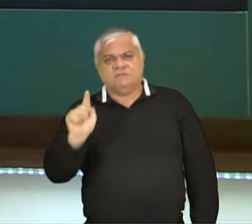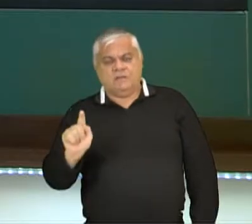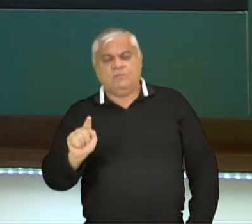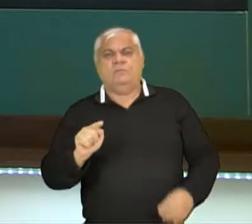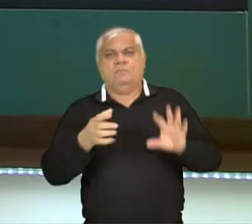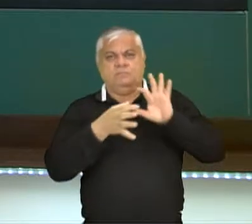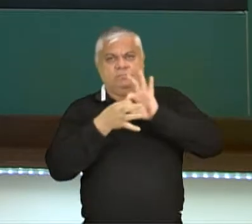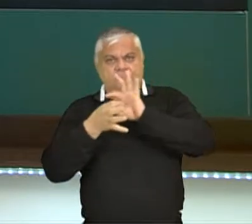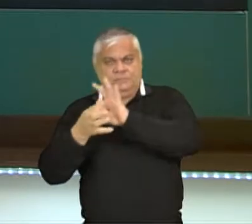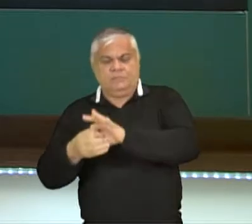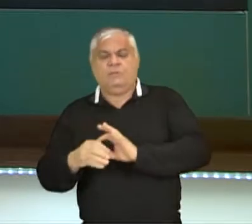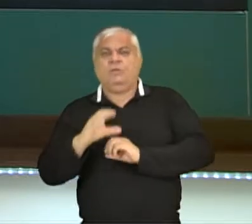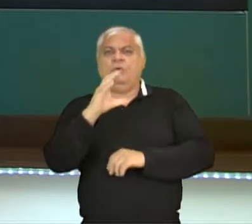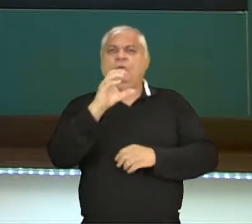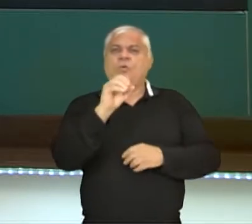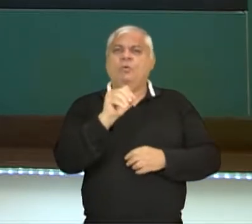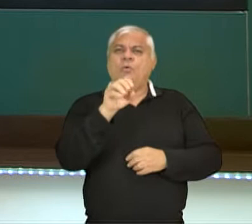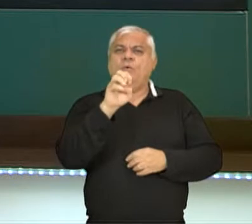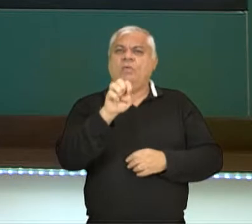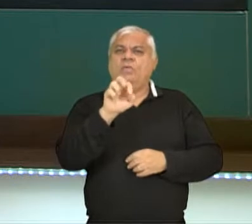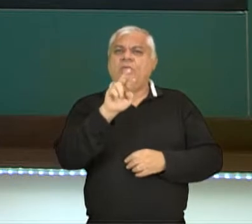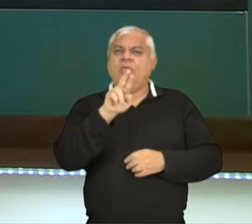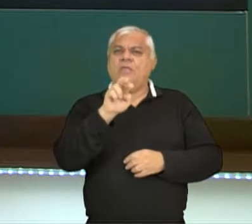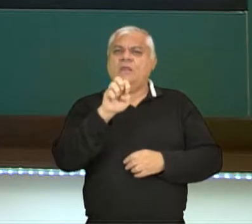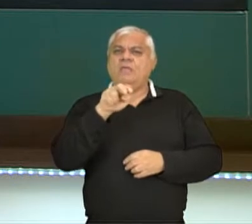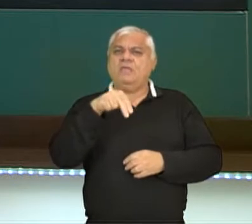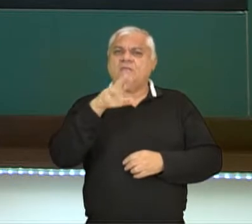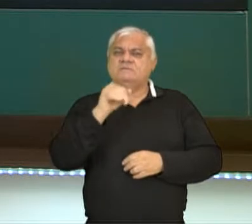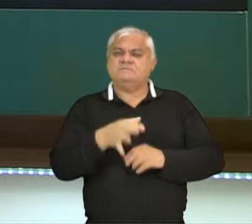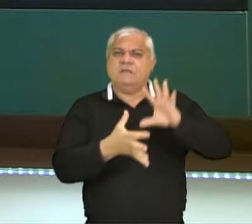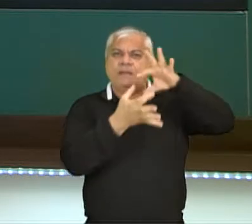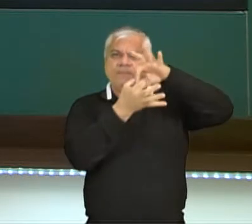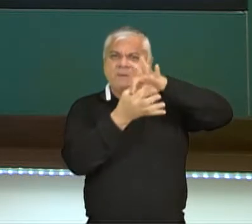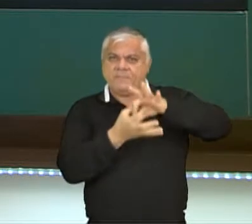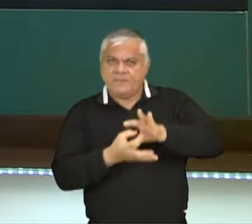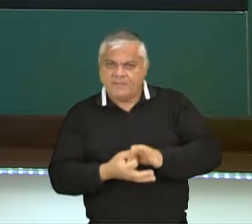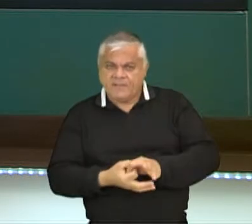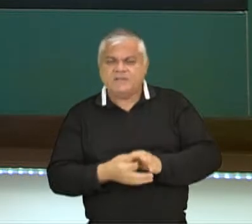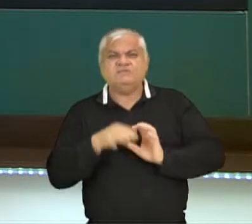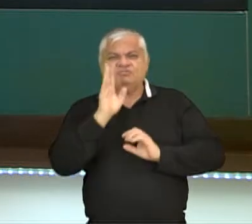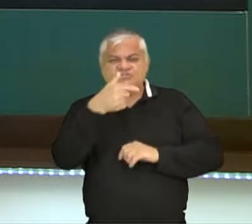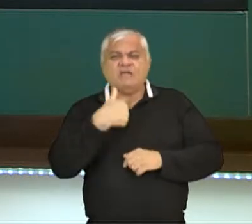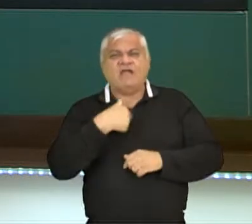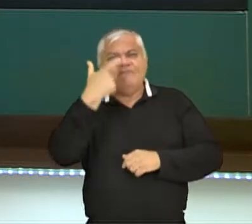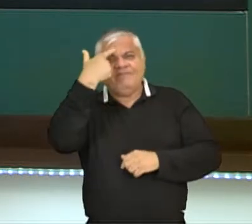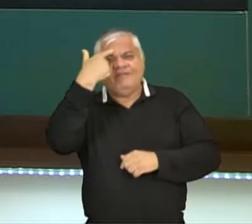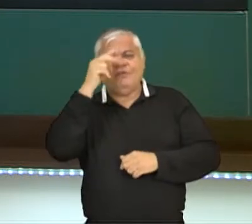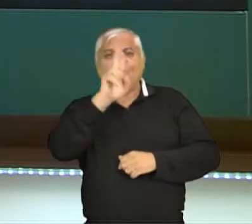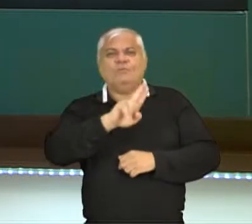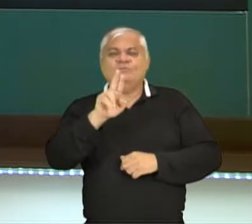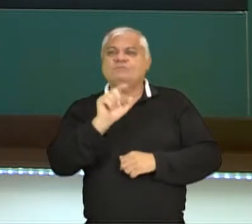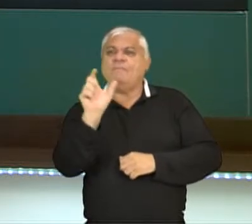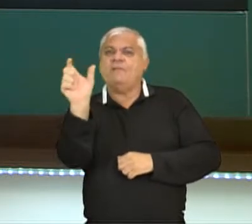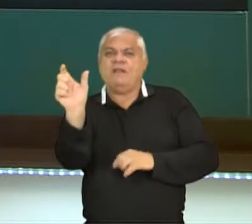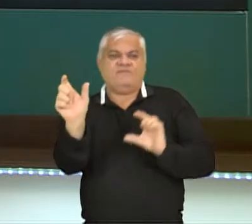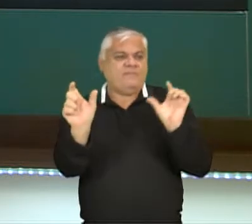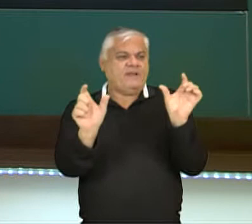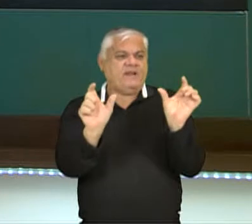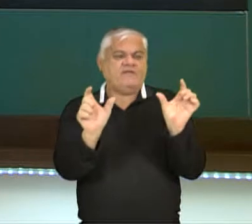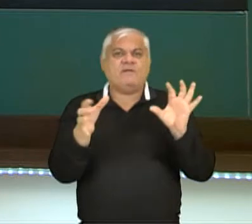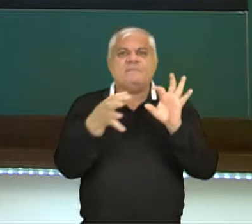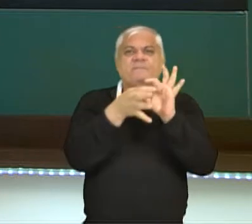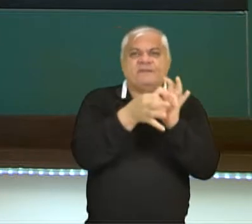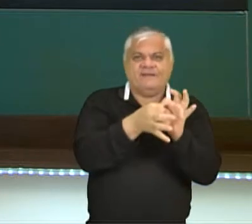já fizeram uso de algumas conjunções, algumas palavras que conectam as ideias dentro de um texto.